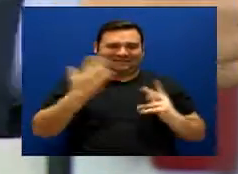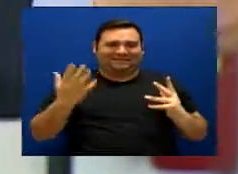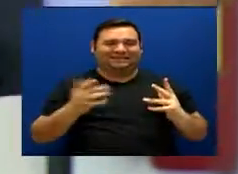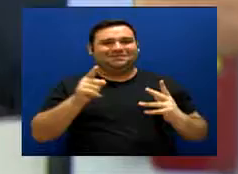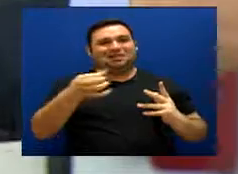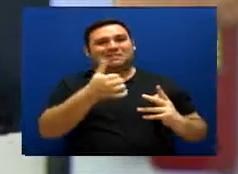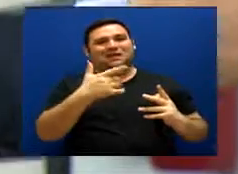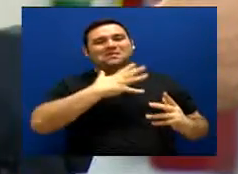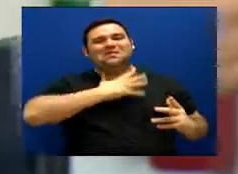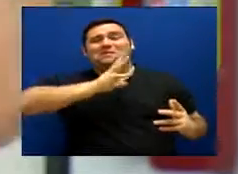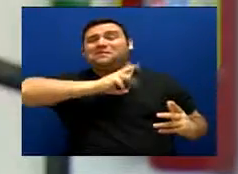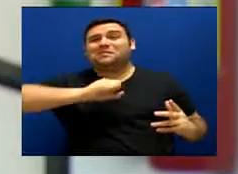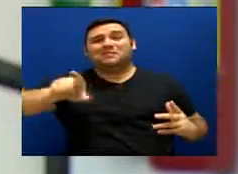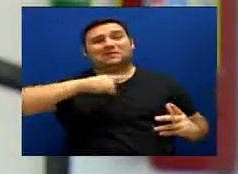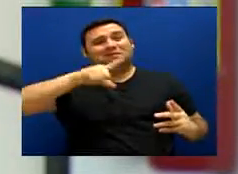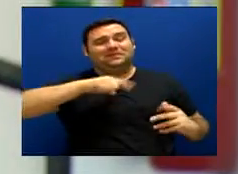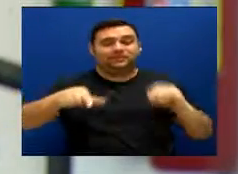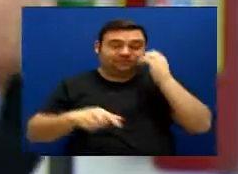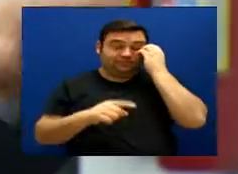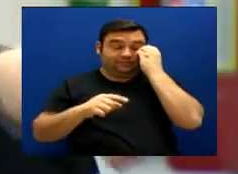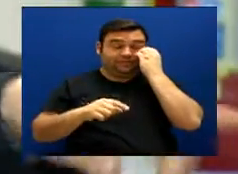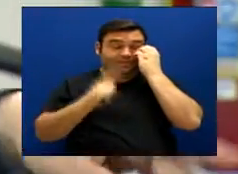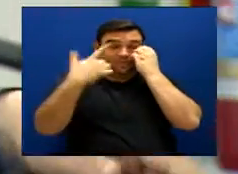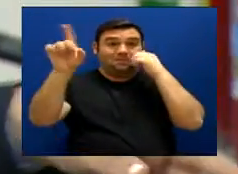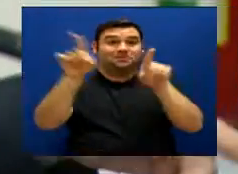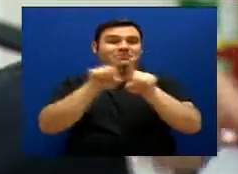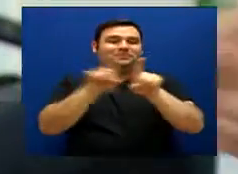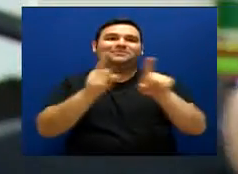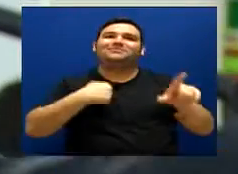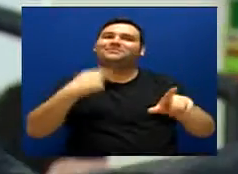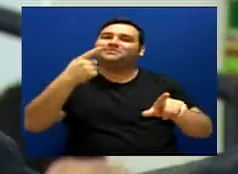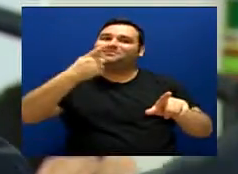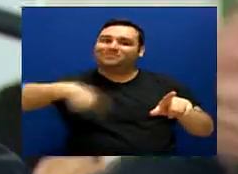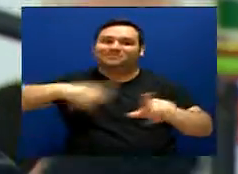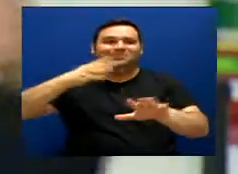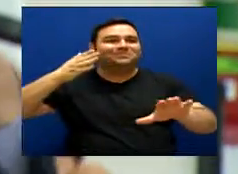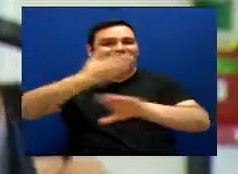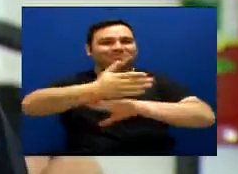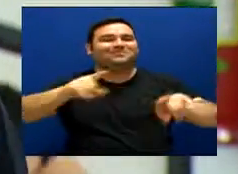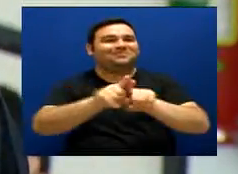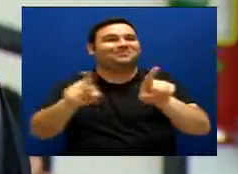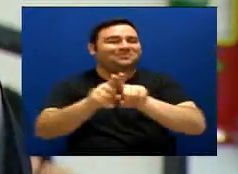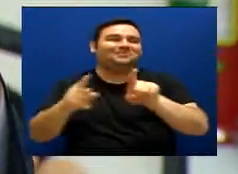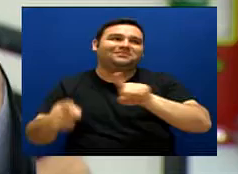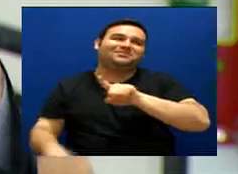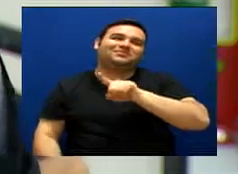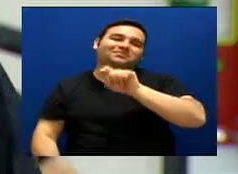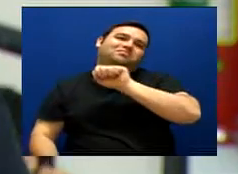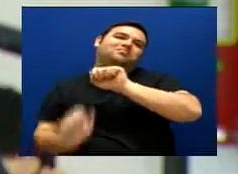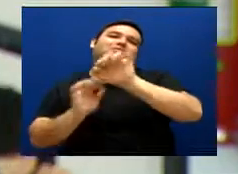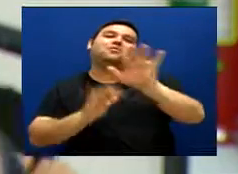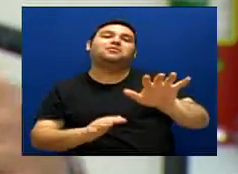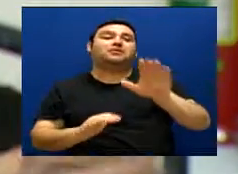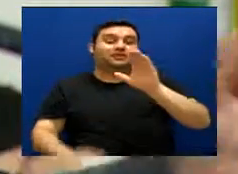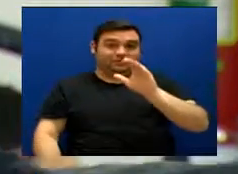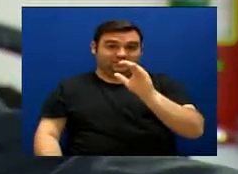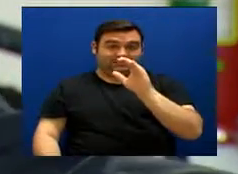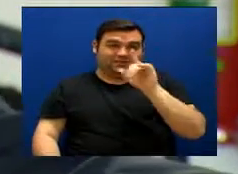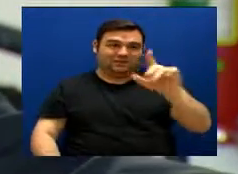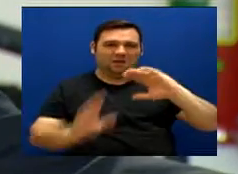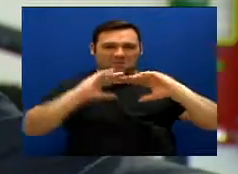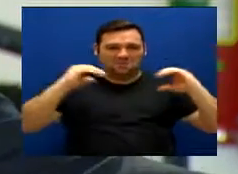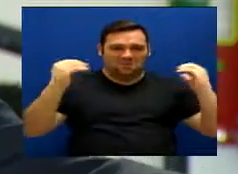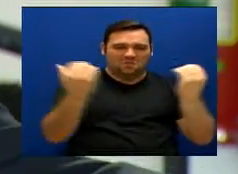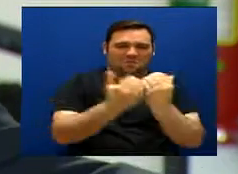salmentista, com certeza. E outra pessoa que nós fomos, fizemos questão de sair do SIC e ir